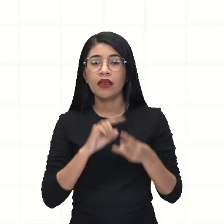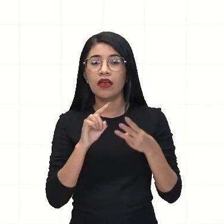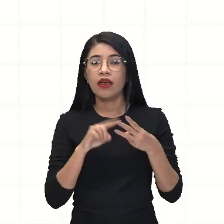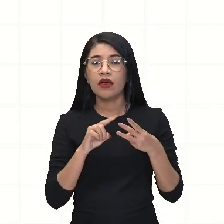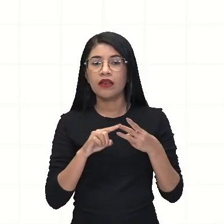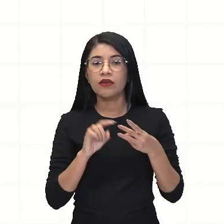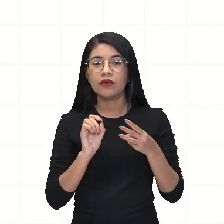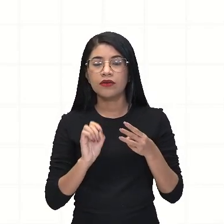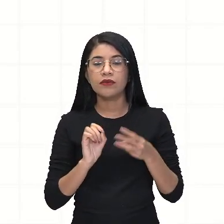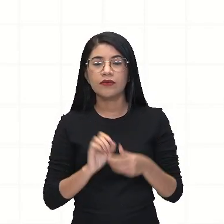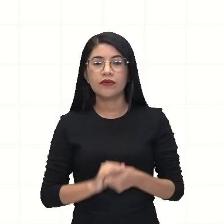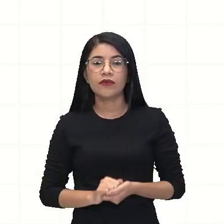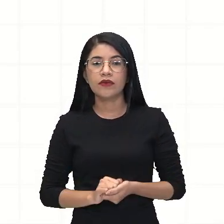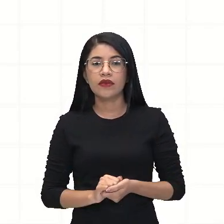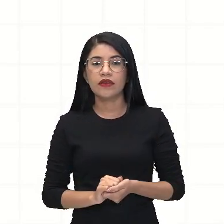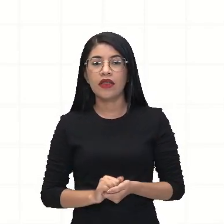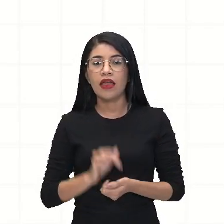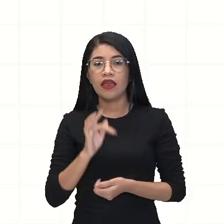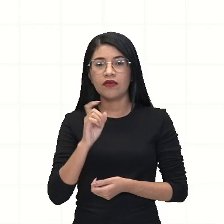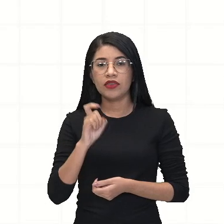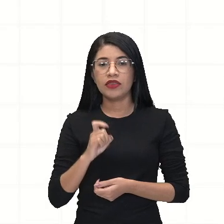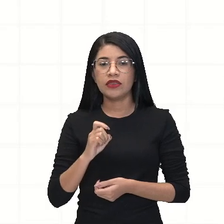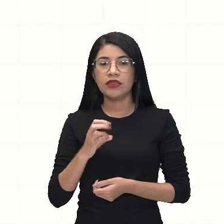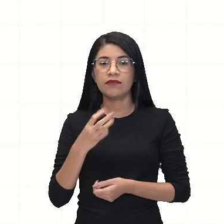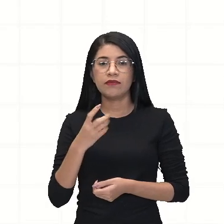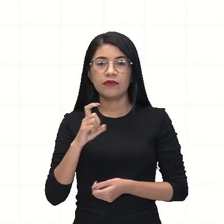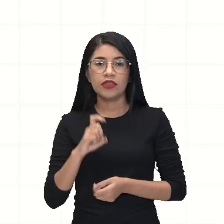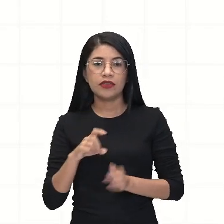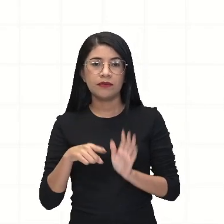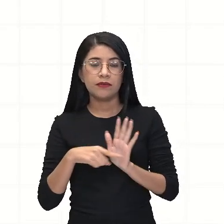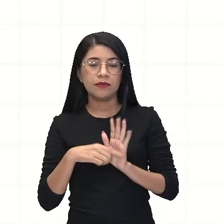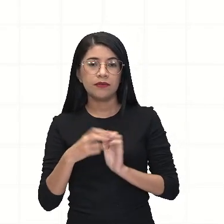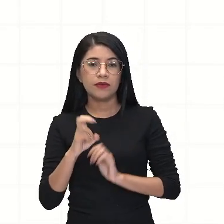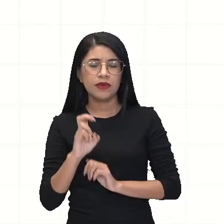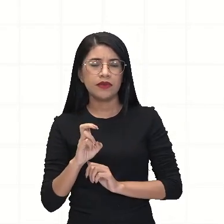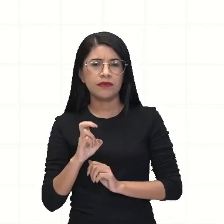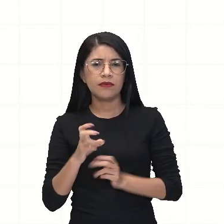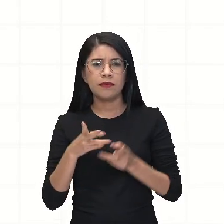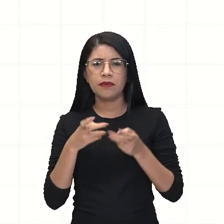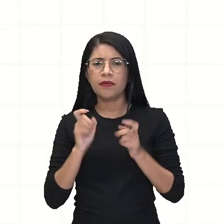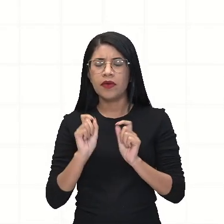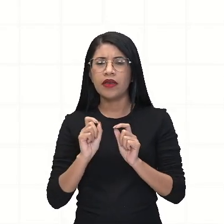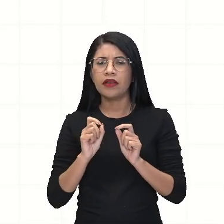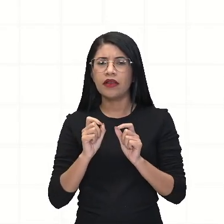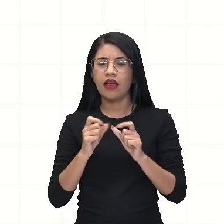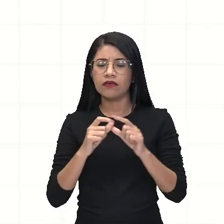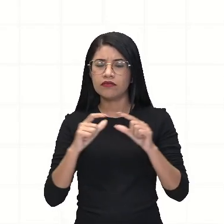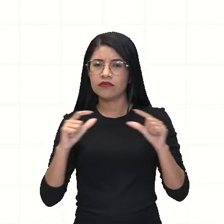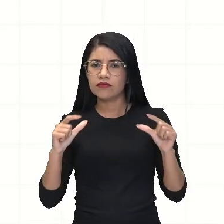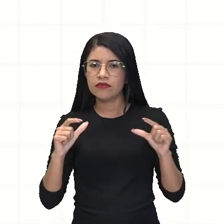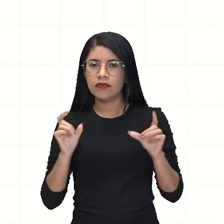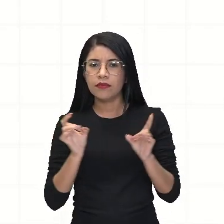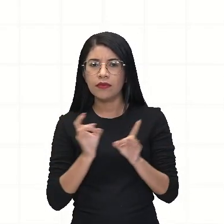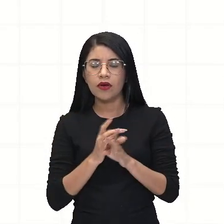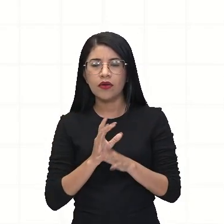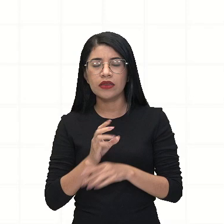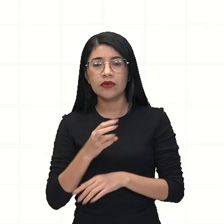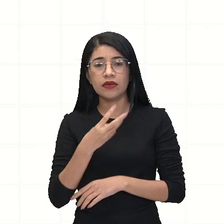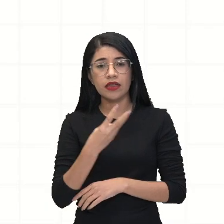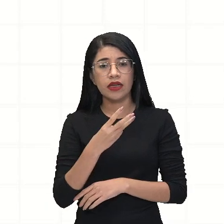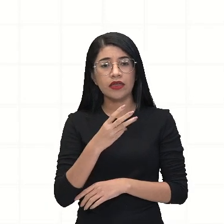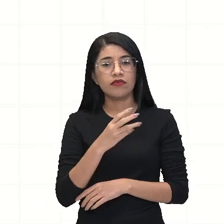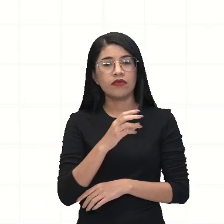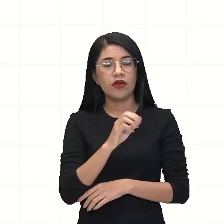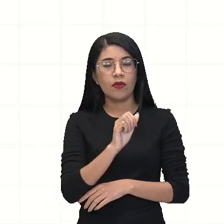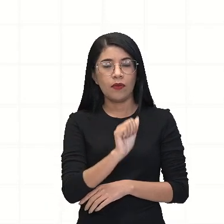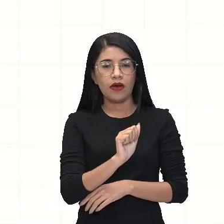de x é igual a 3x menos 5. Vejam que a estrutura aqui está completa. Eu tenho o A sendo 3 e o B